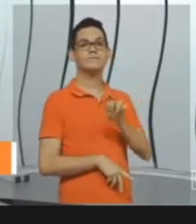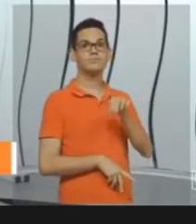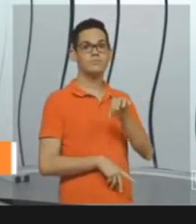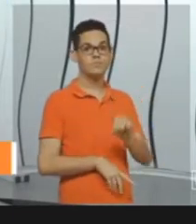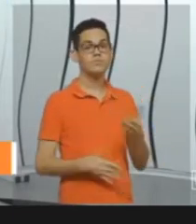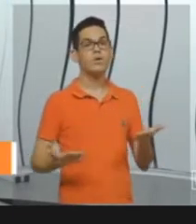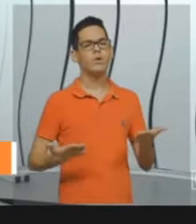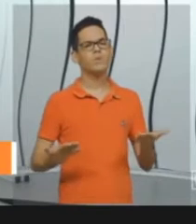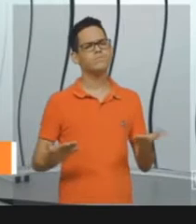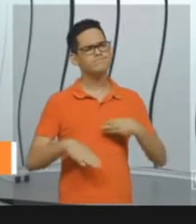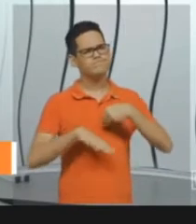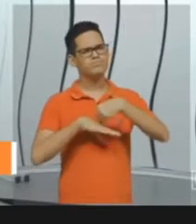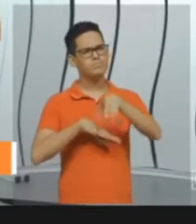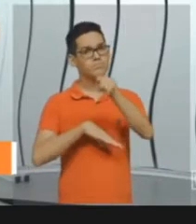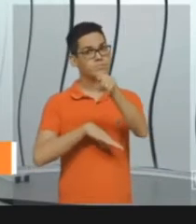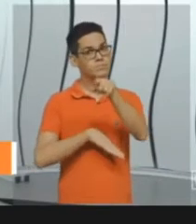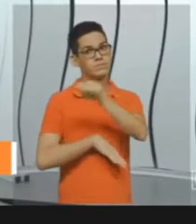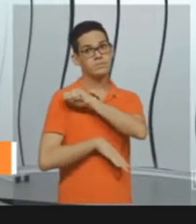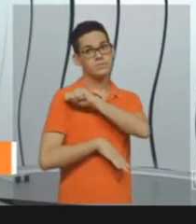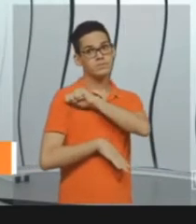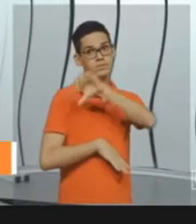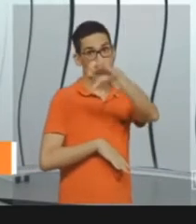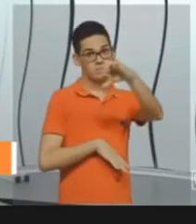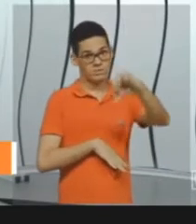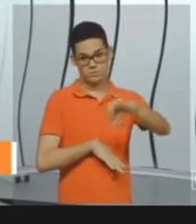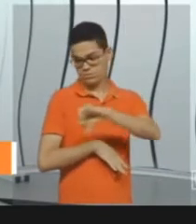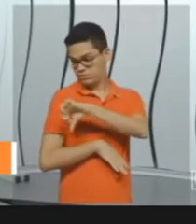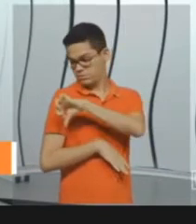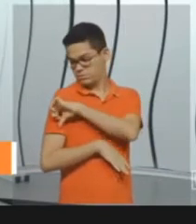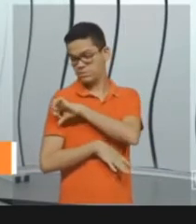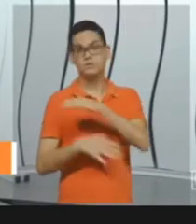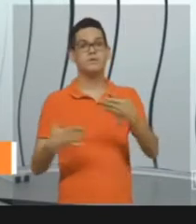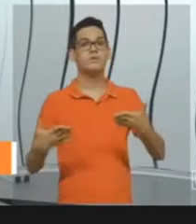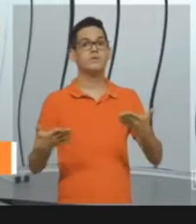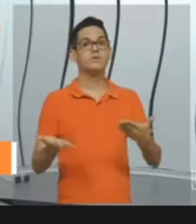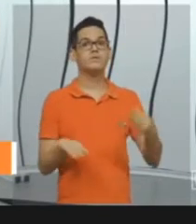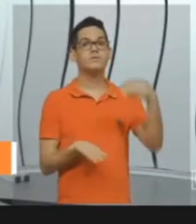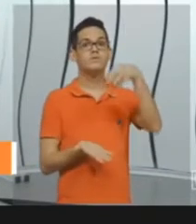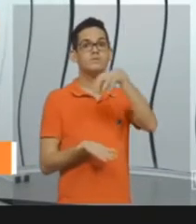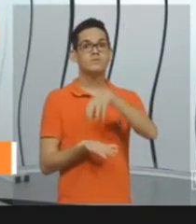do nono ano do ensino fundamental, sobre o núcleo celular.